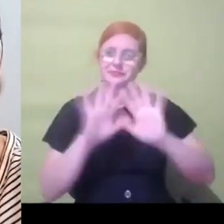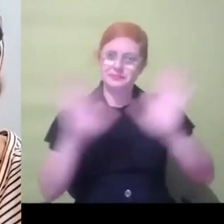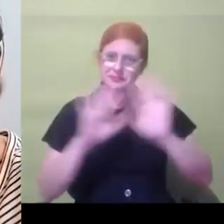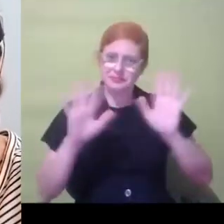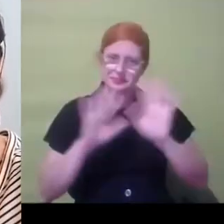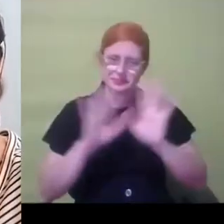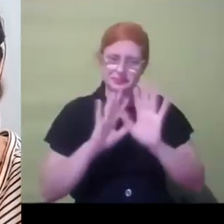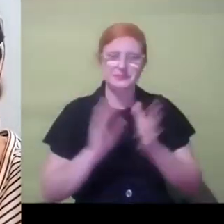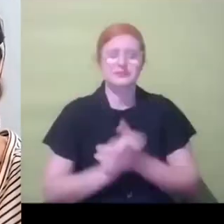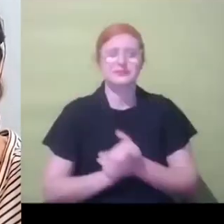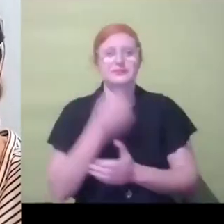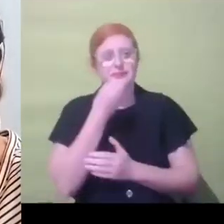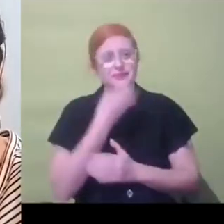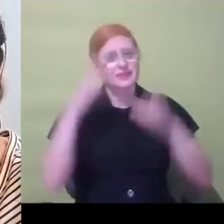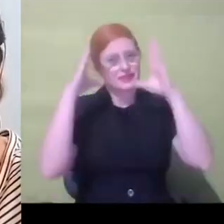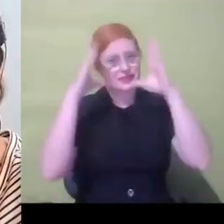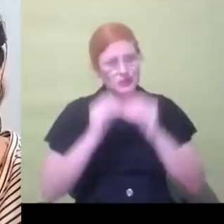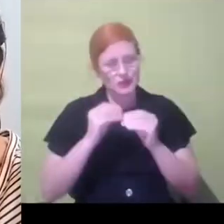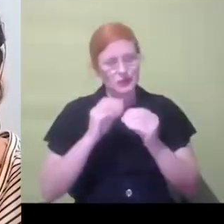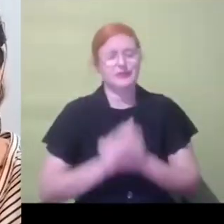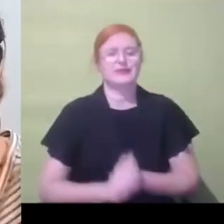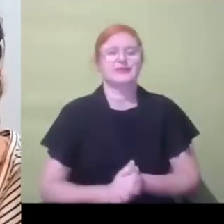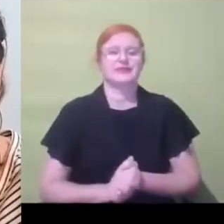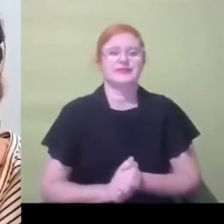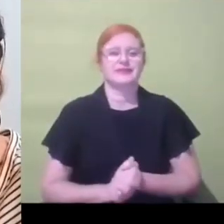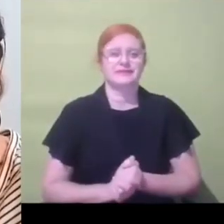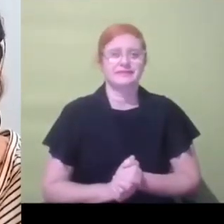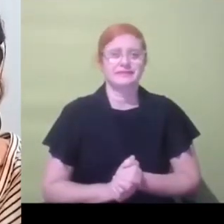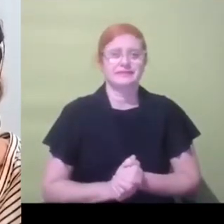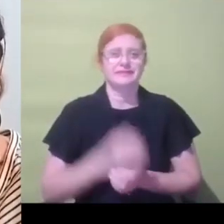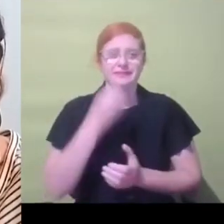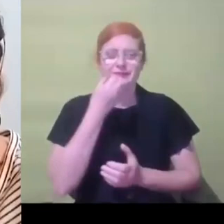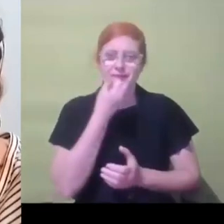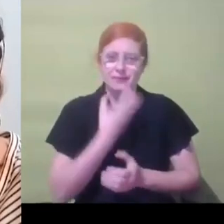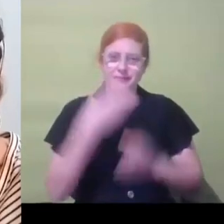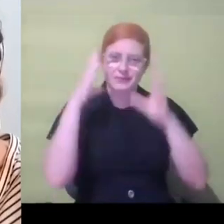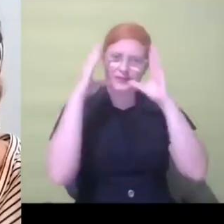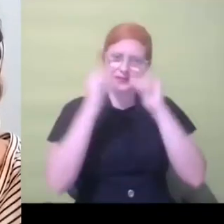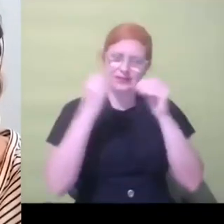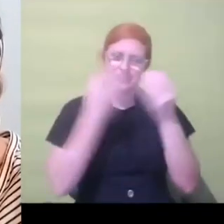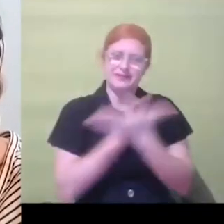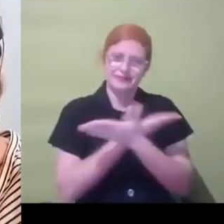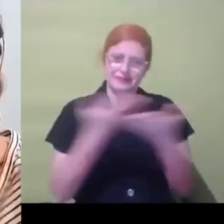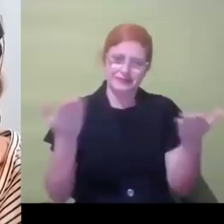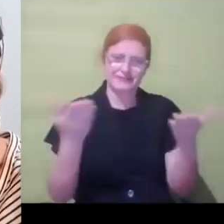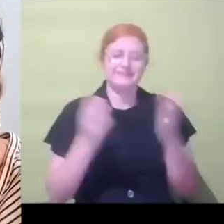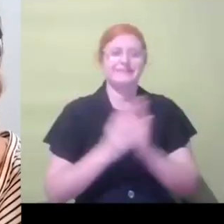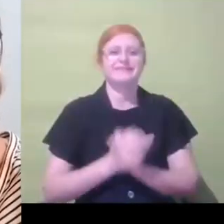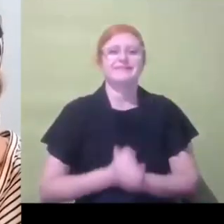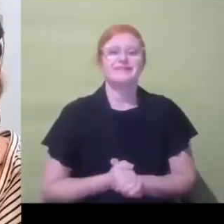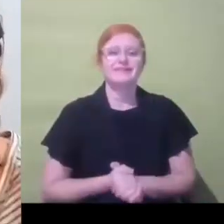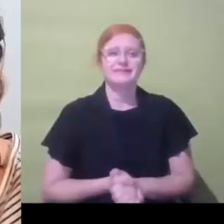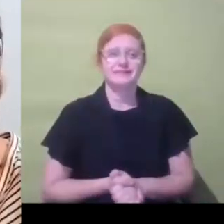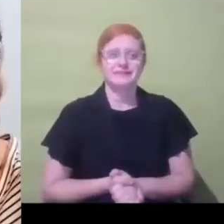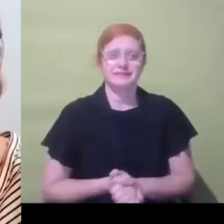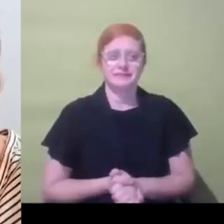Oi, gente, boa noite. Boa noite, todo